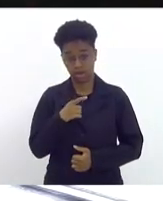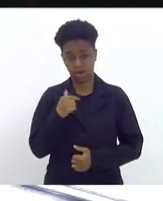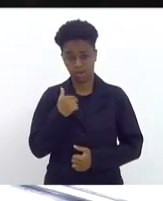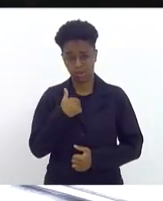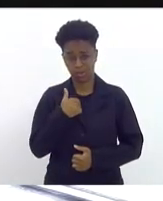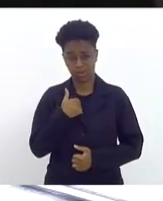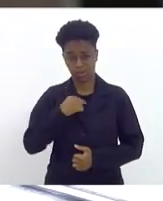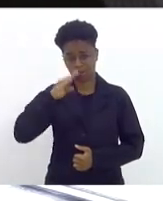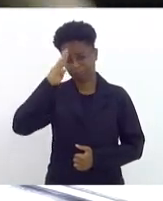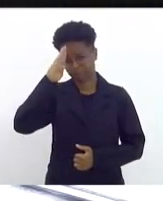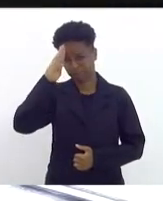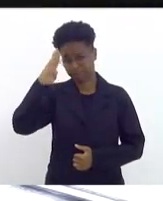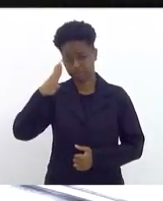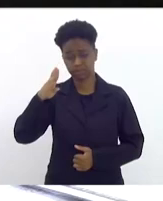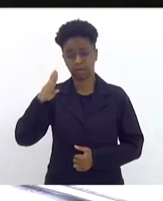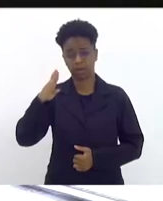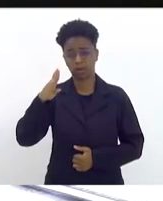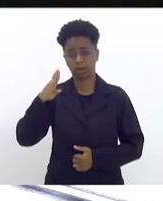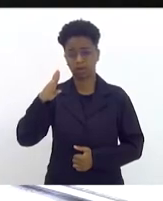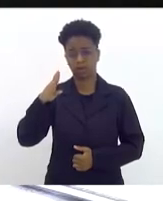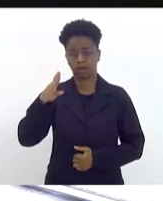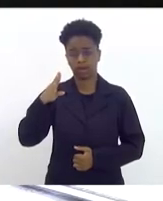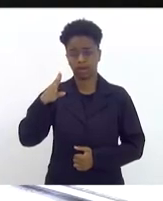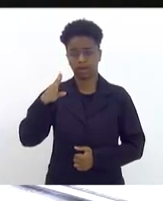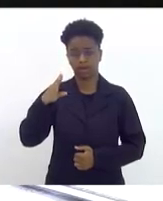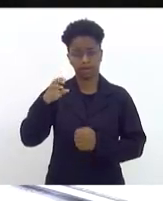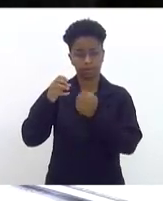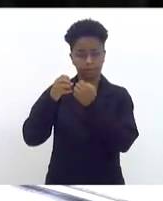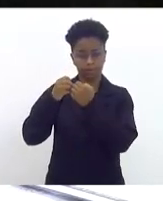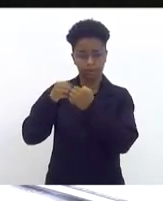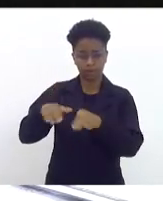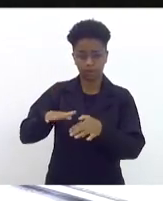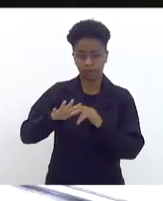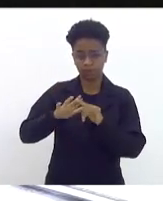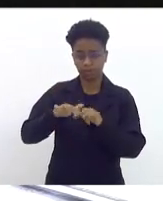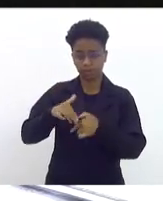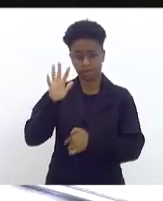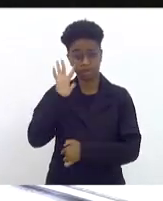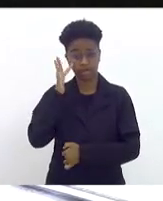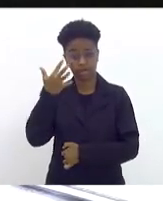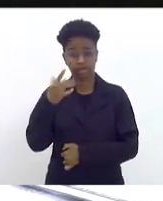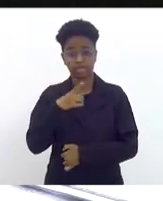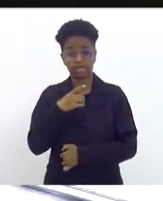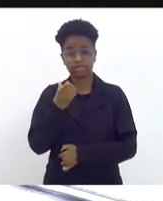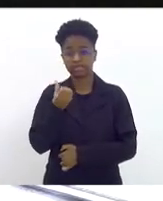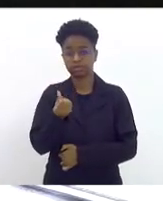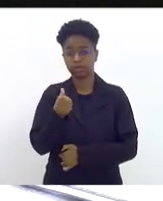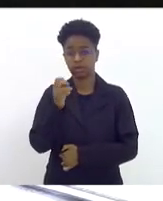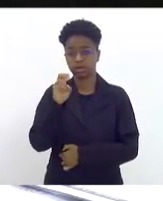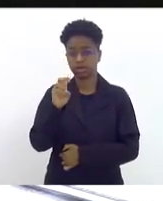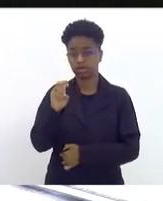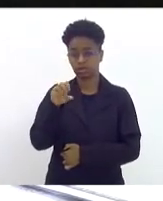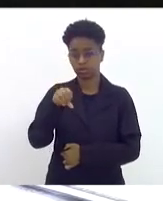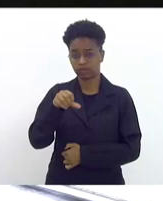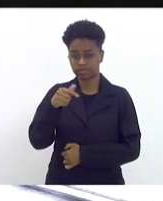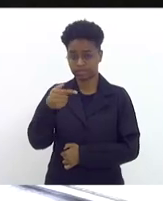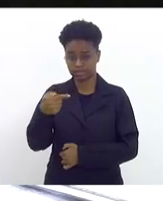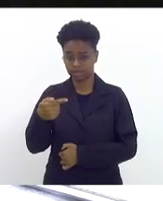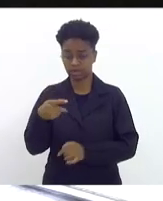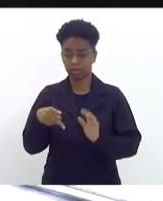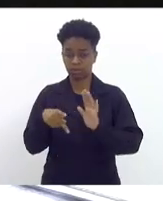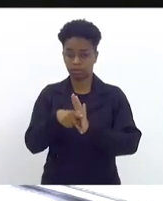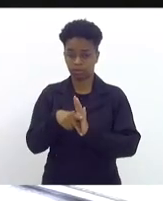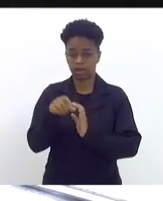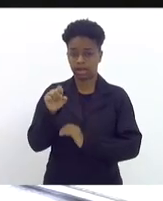atingido com essa decisão a de 6.597 do Supremo Tribunal